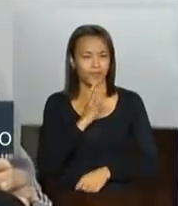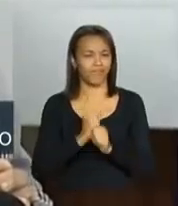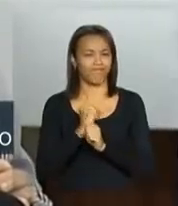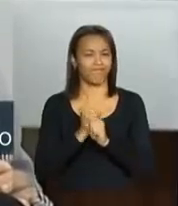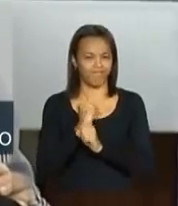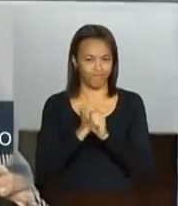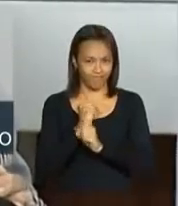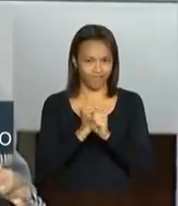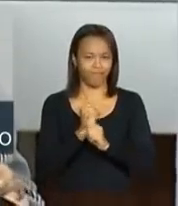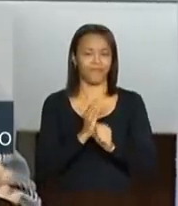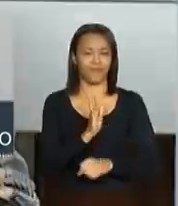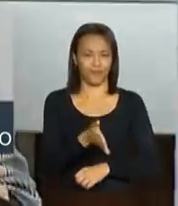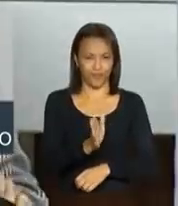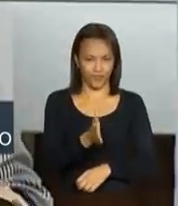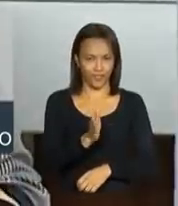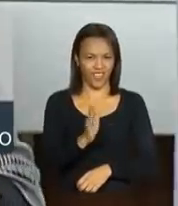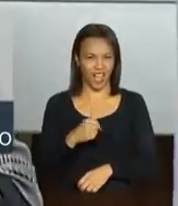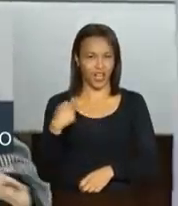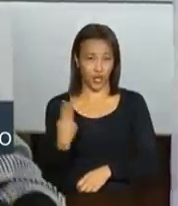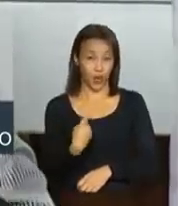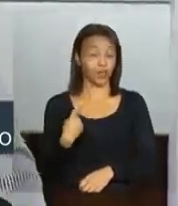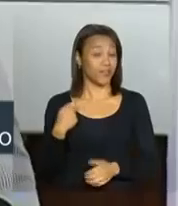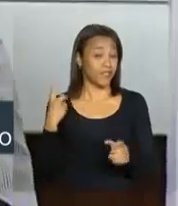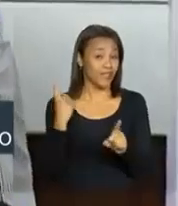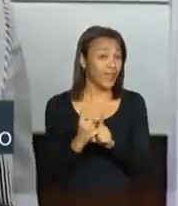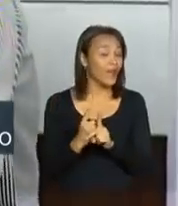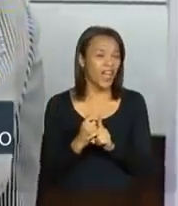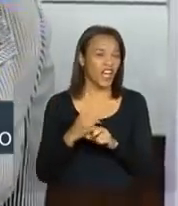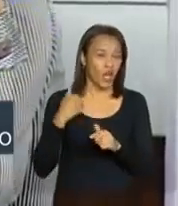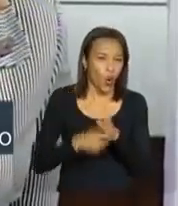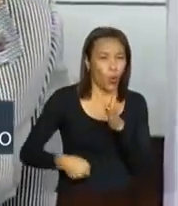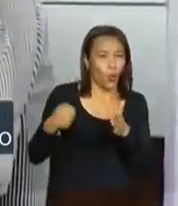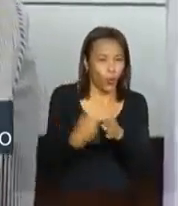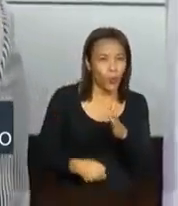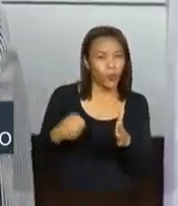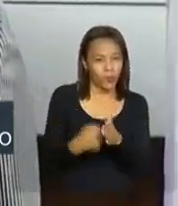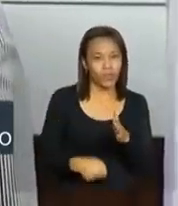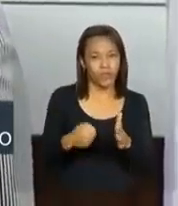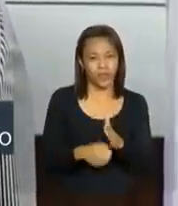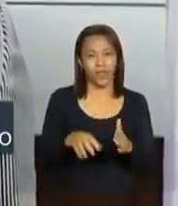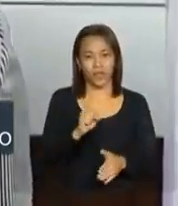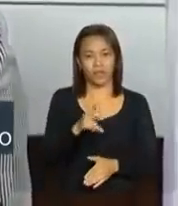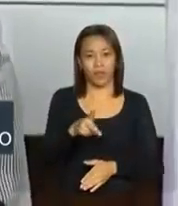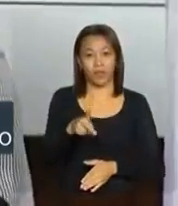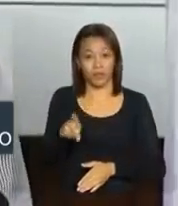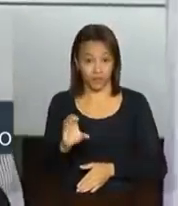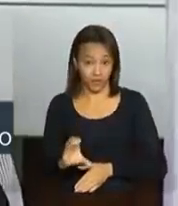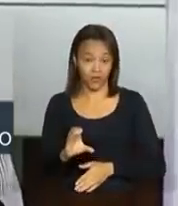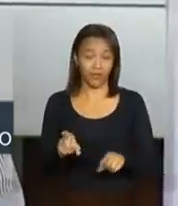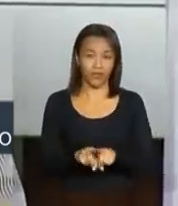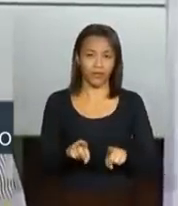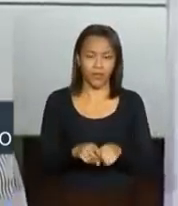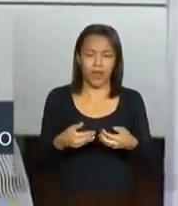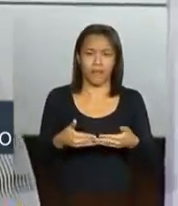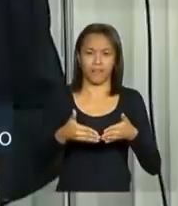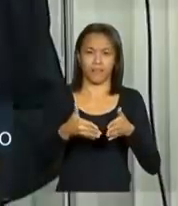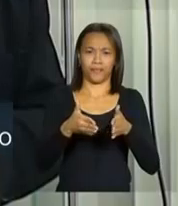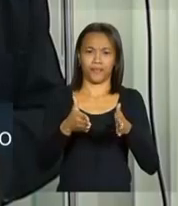na época aí das lutas na SBPC e pela expansão